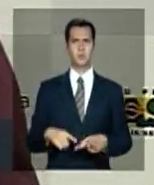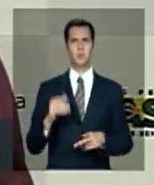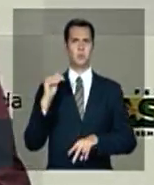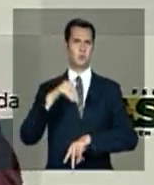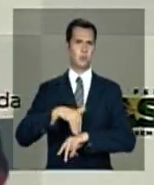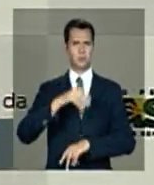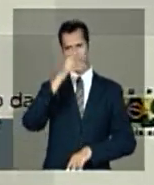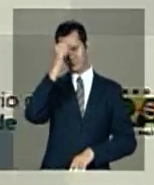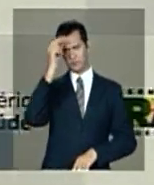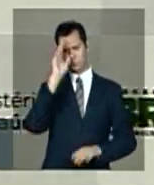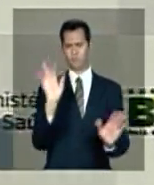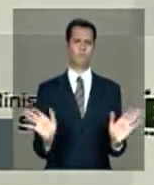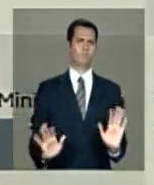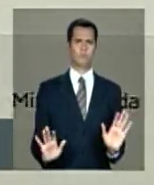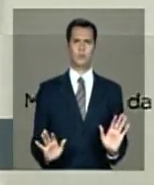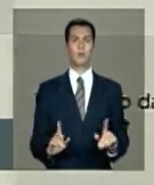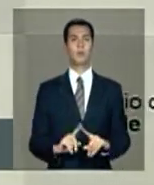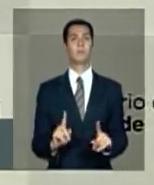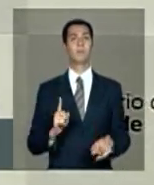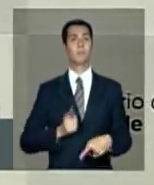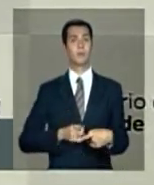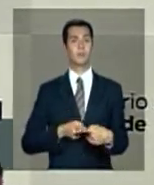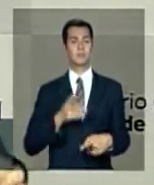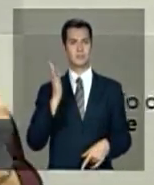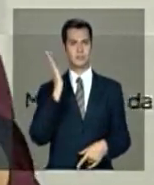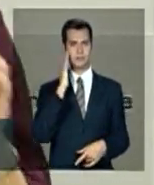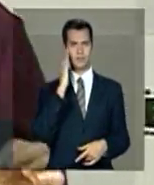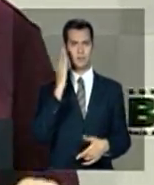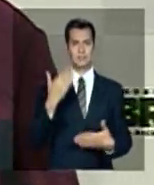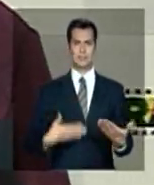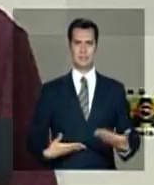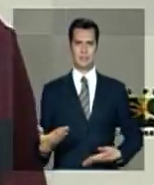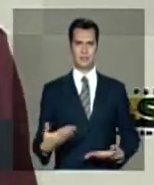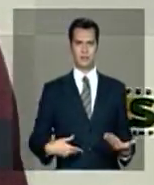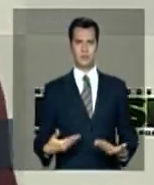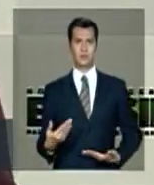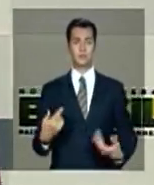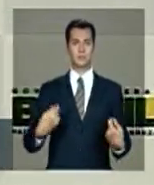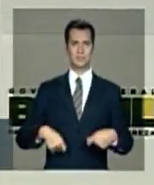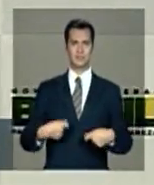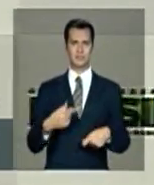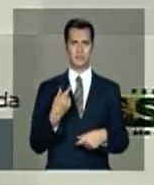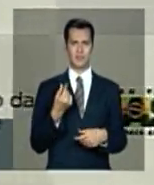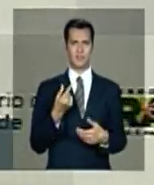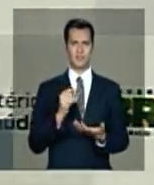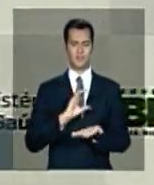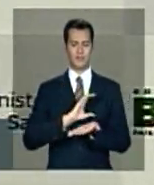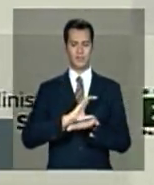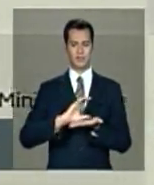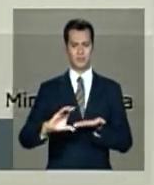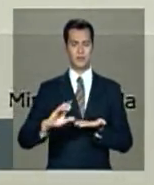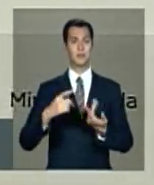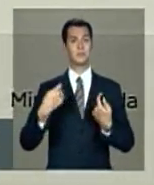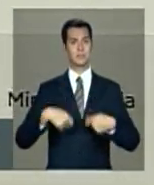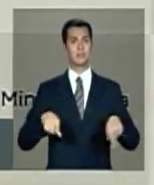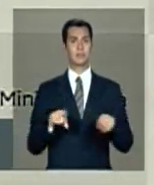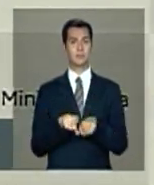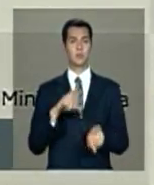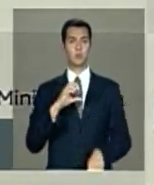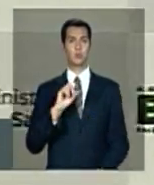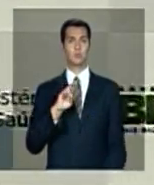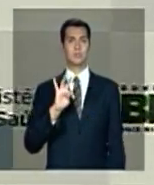reconhecimento e na área de prestação de serviço não basta investir tem de garantir o custeio